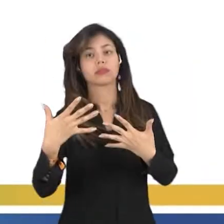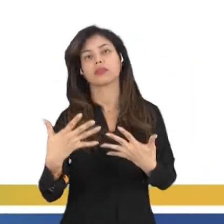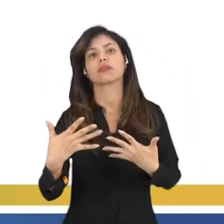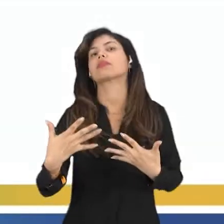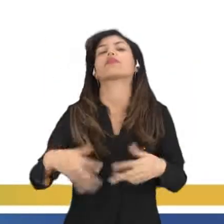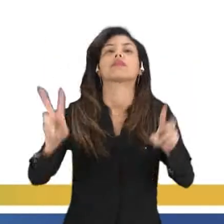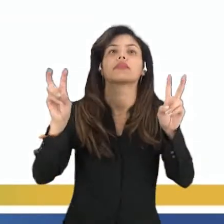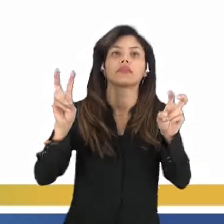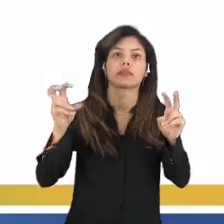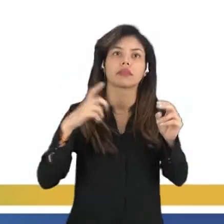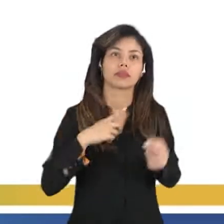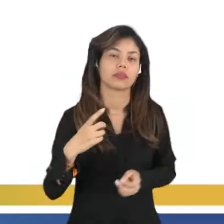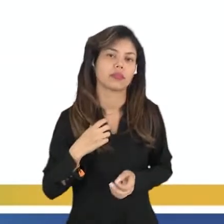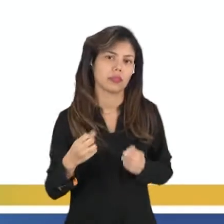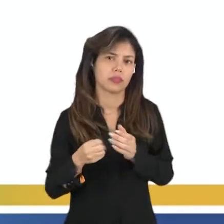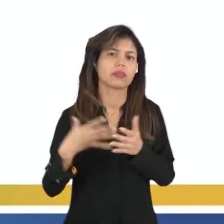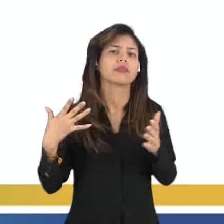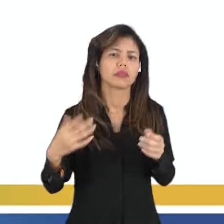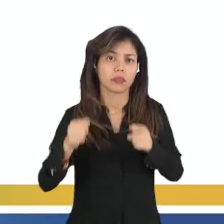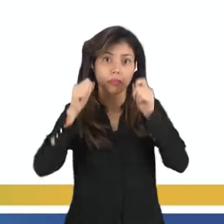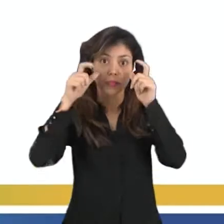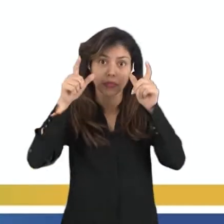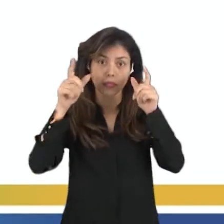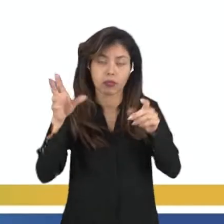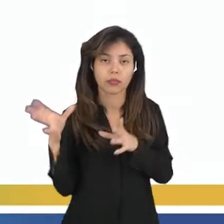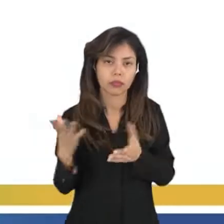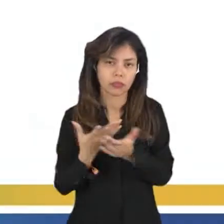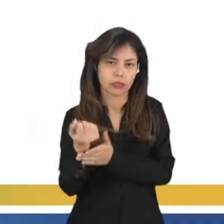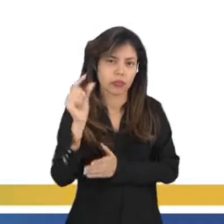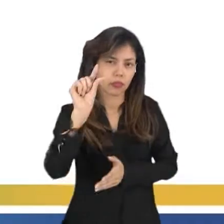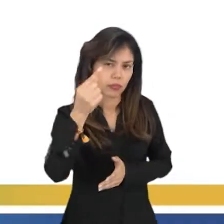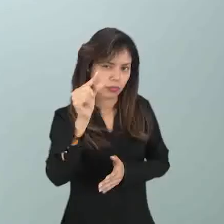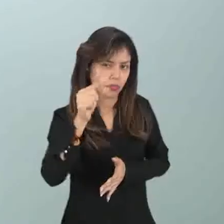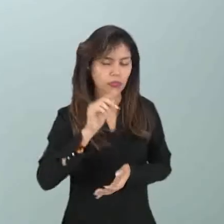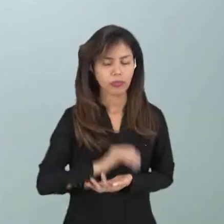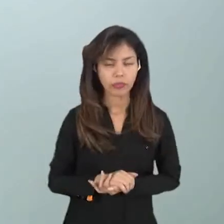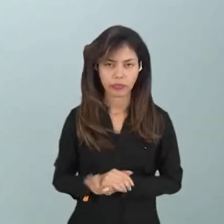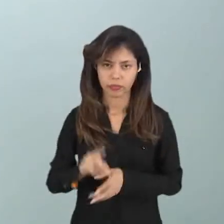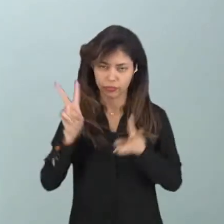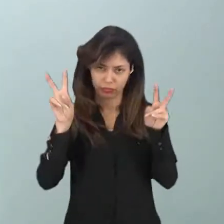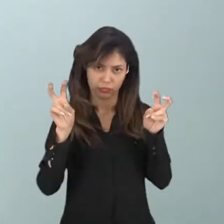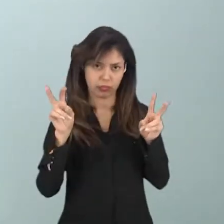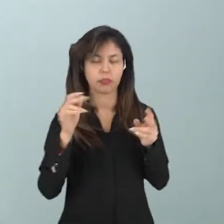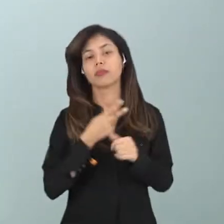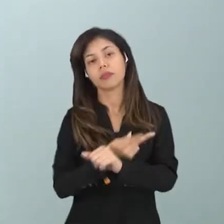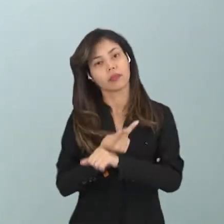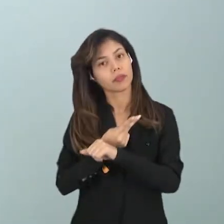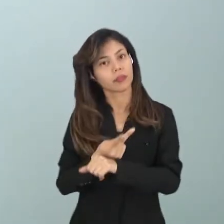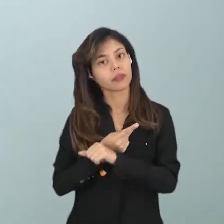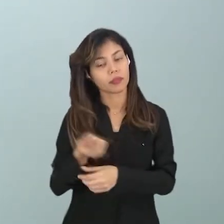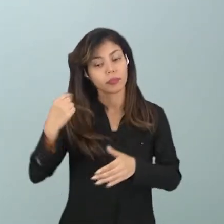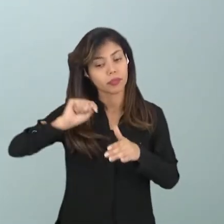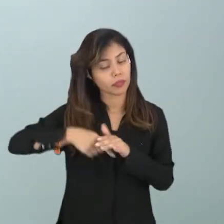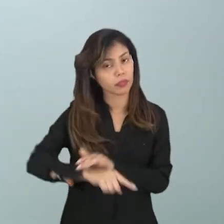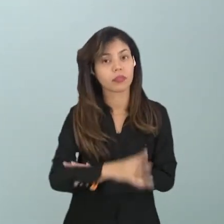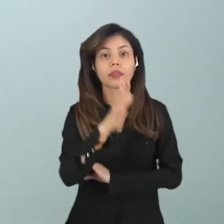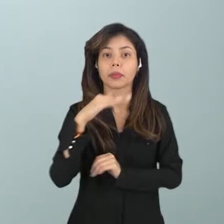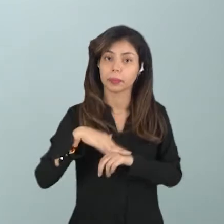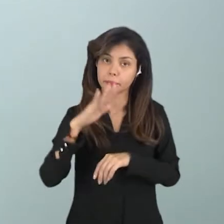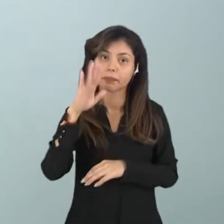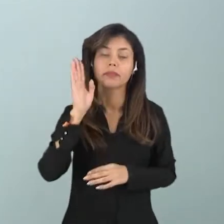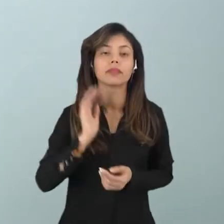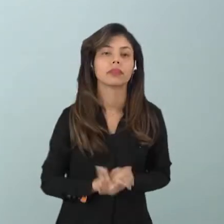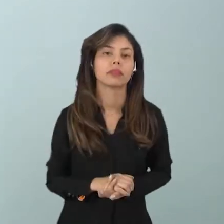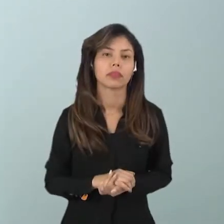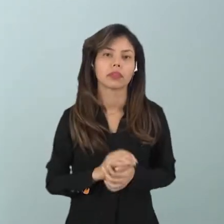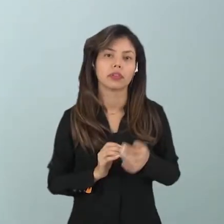assunto que requer um pouco mais atenção, que você possa buscar um pouco mais desse assunto em pesquisa para aprofundar esse assunto.